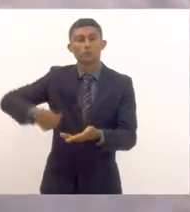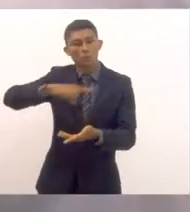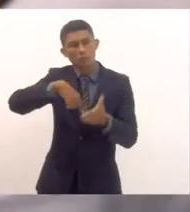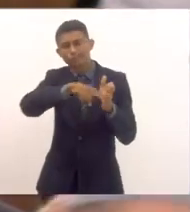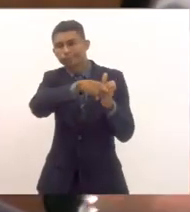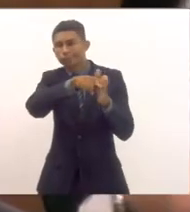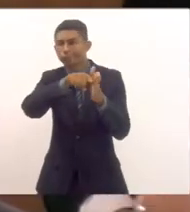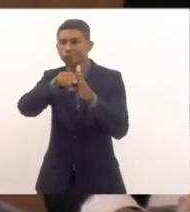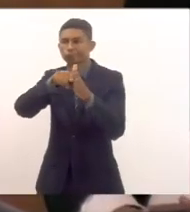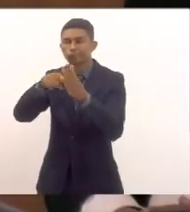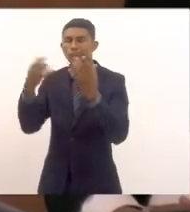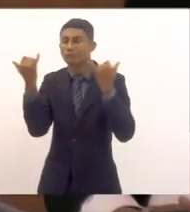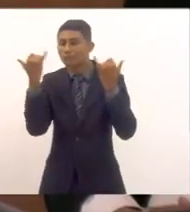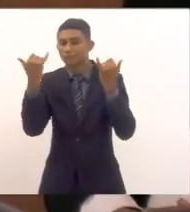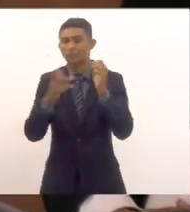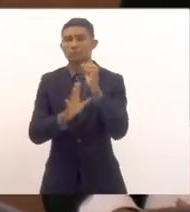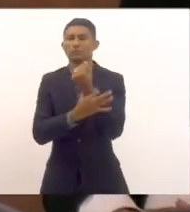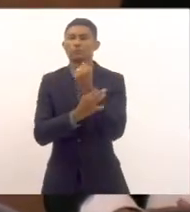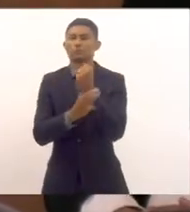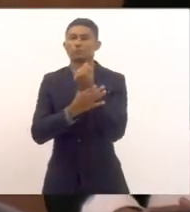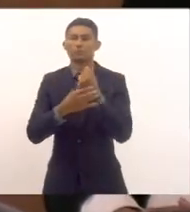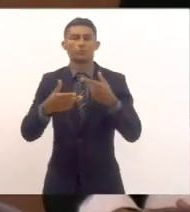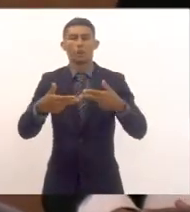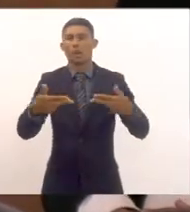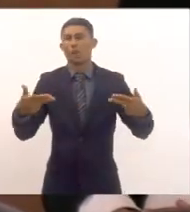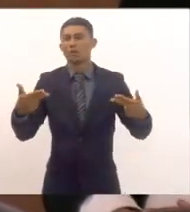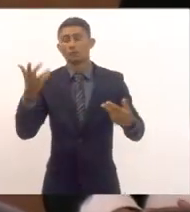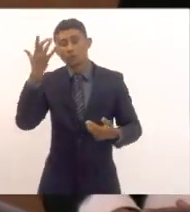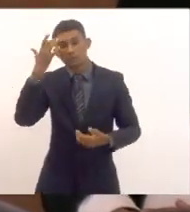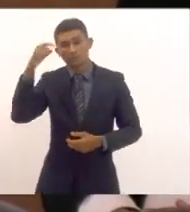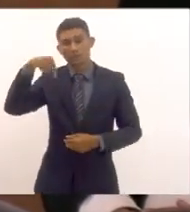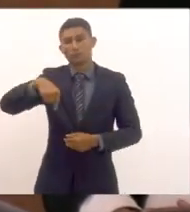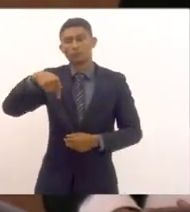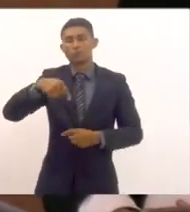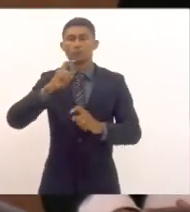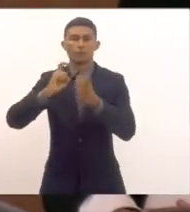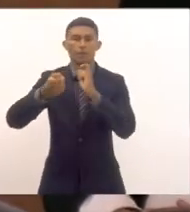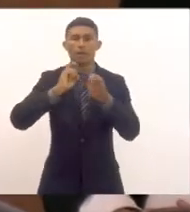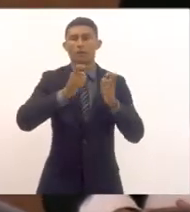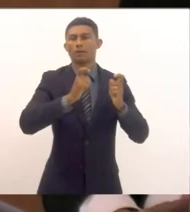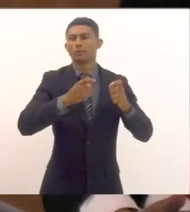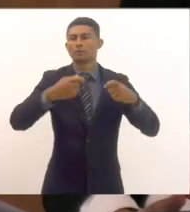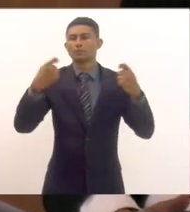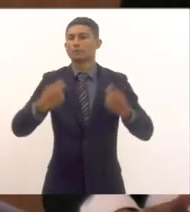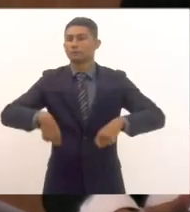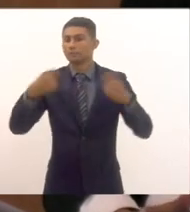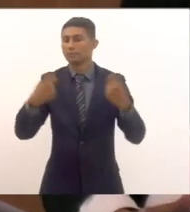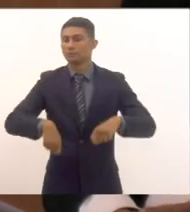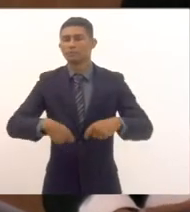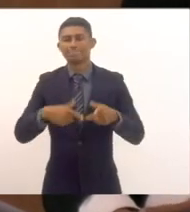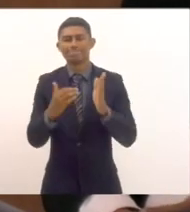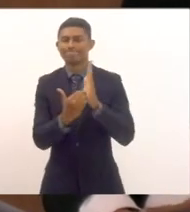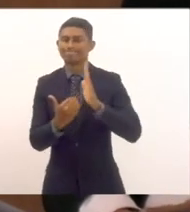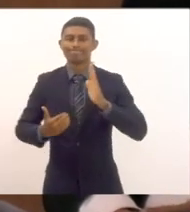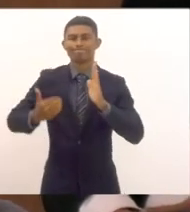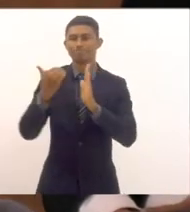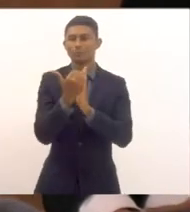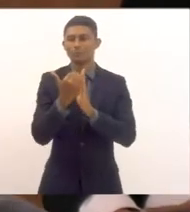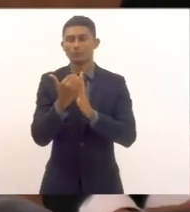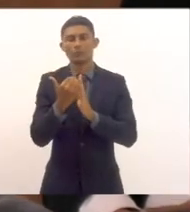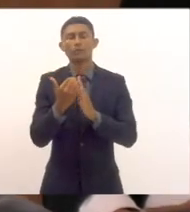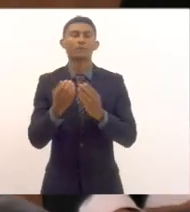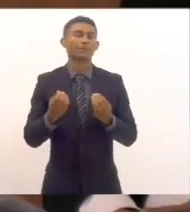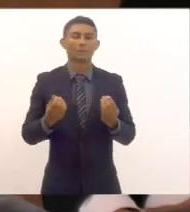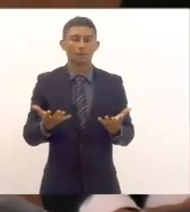sobre dados de segurança e acho que o debate da ação feito aqui ele precisa ampliar para além do debate